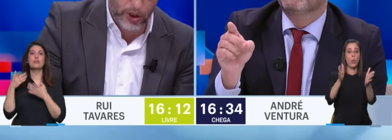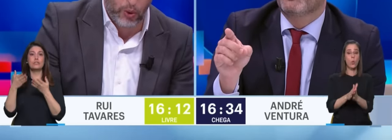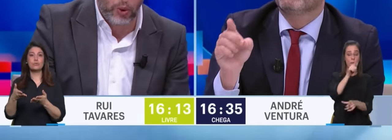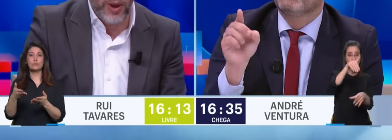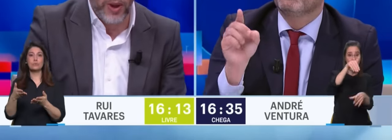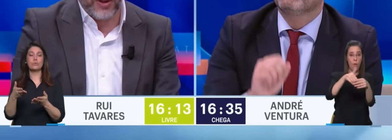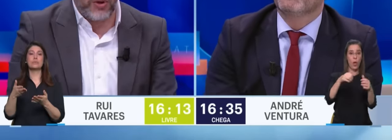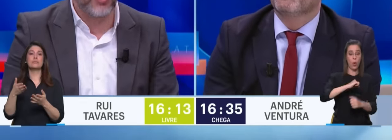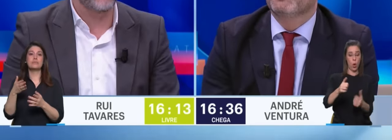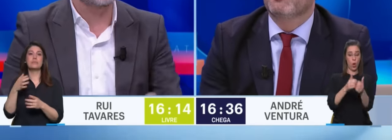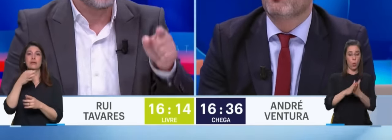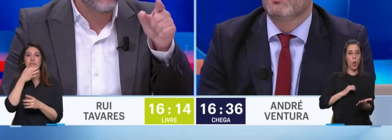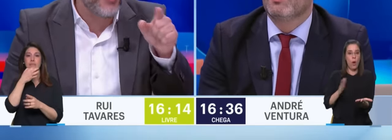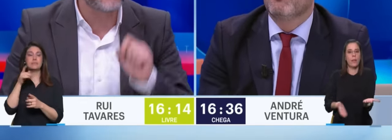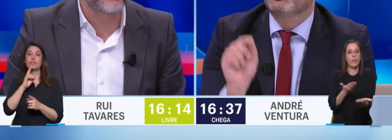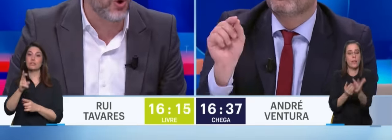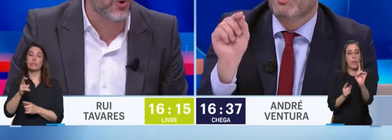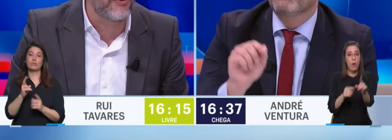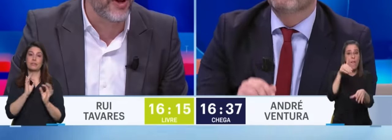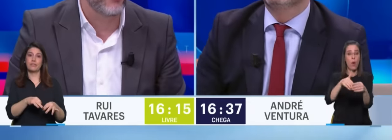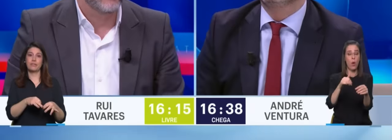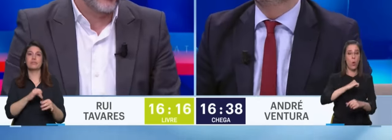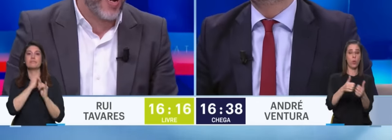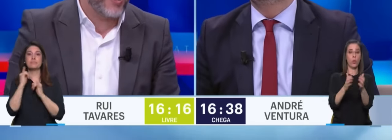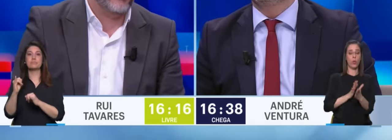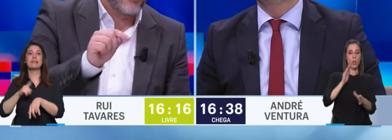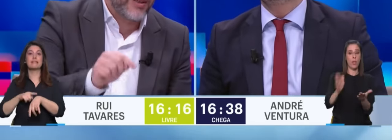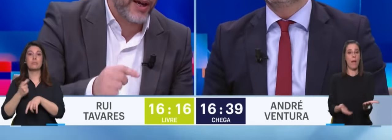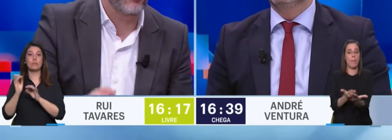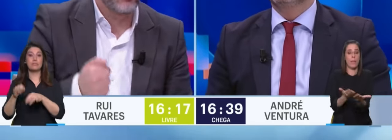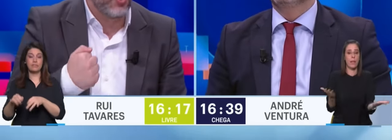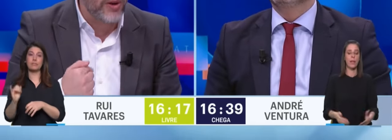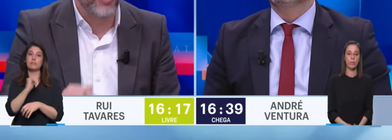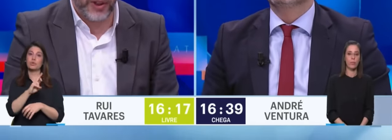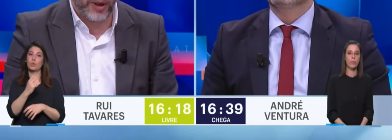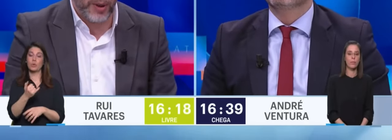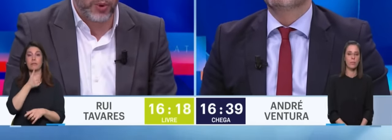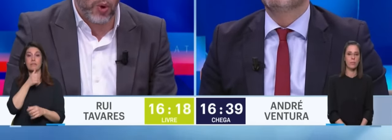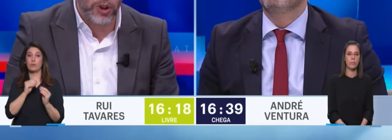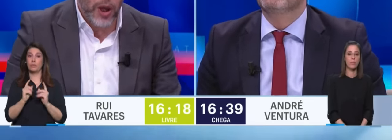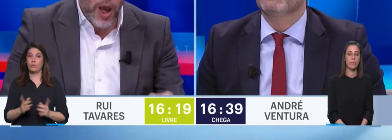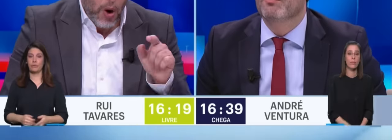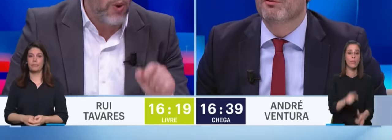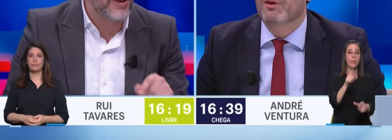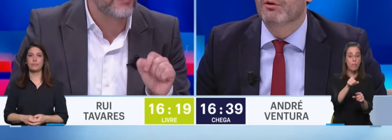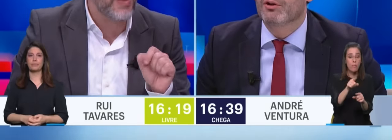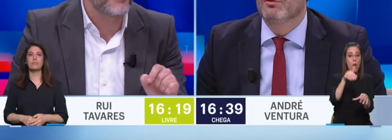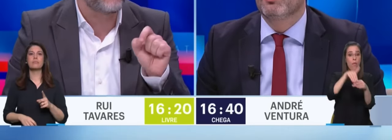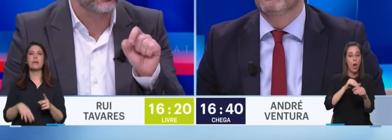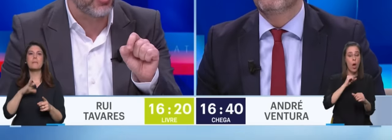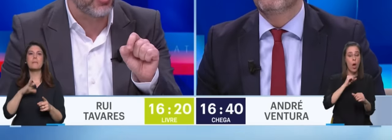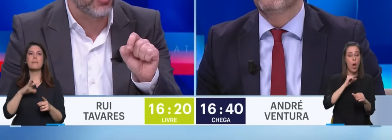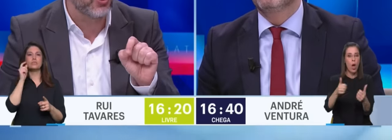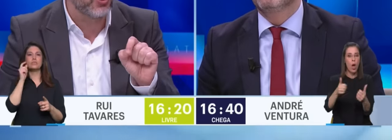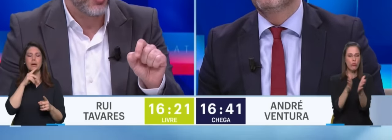resp ter ficar sem resposta André Ventura os instantes finais são do RU Liv 7 pessoas quantas mães e